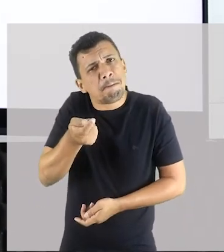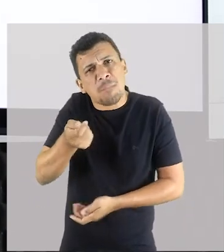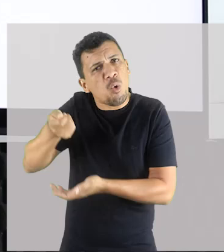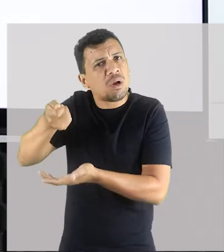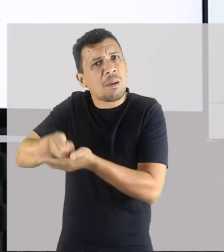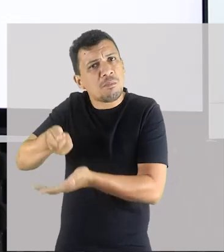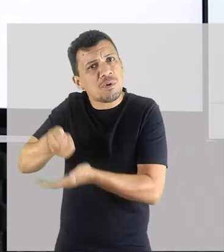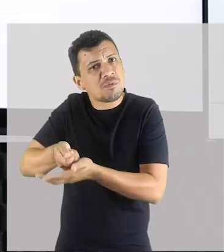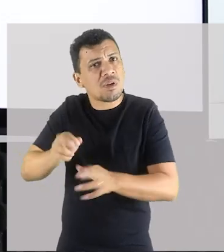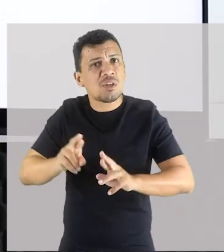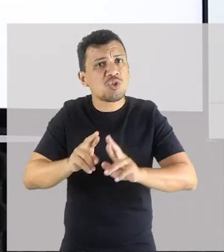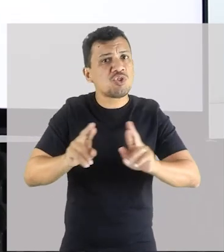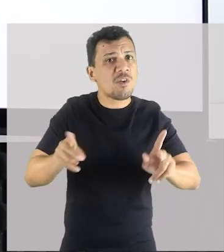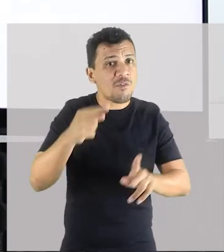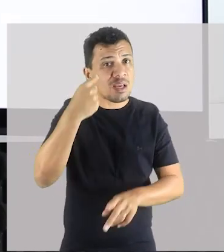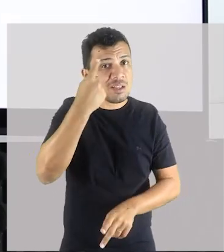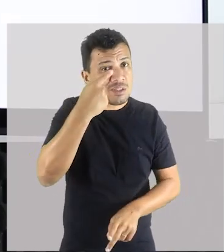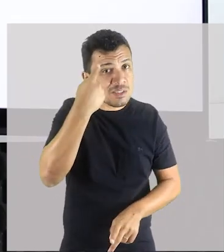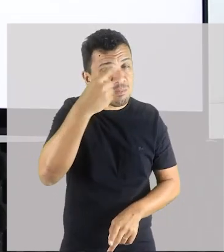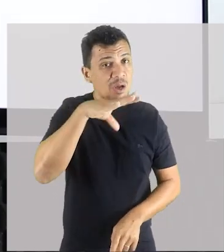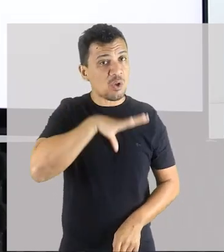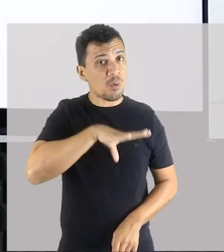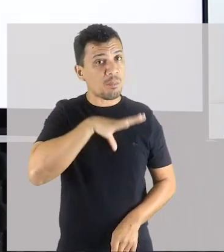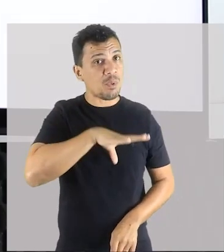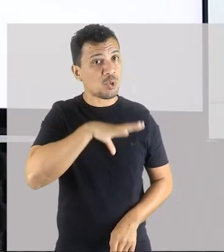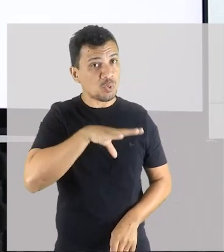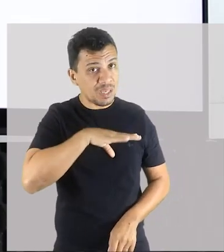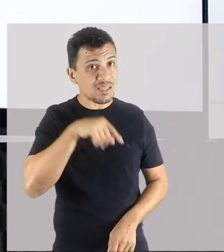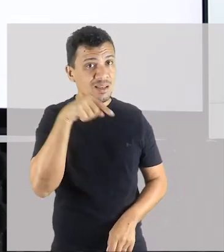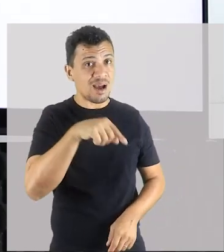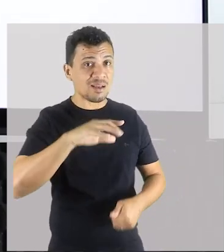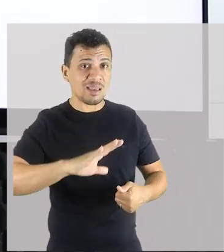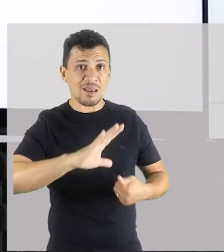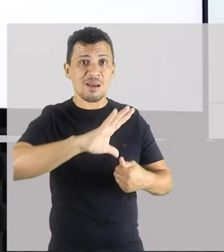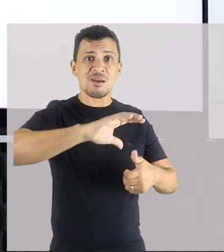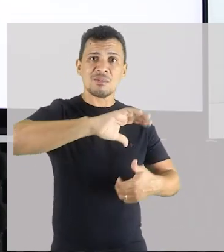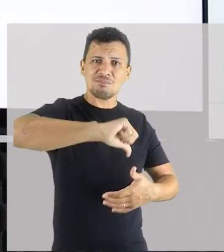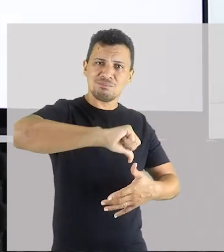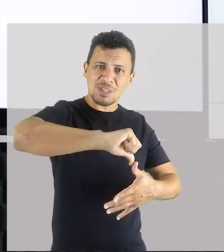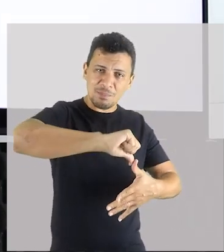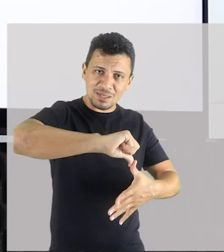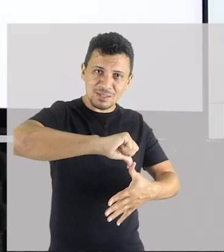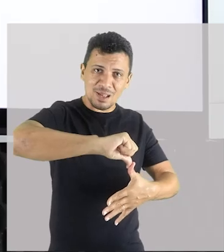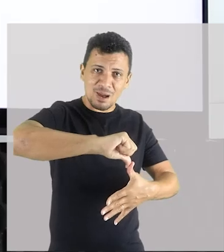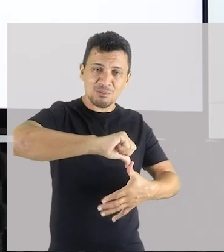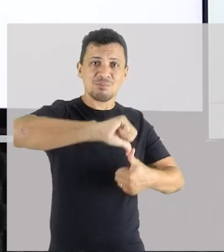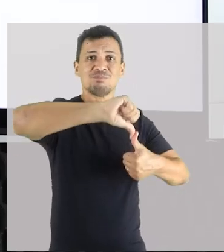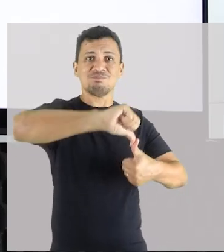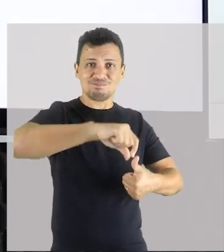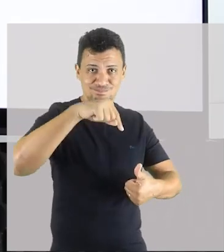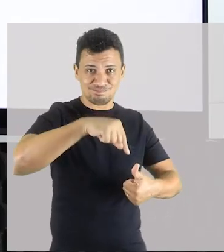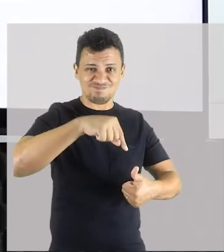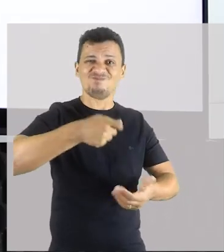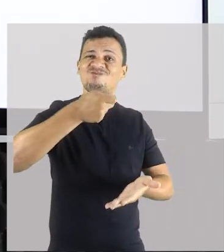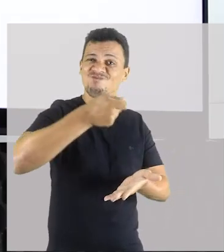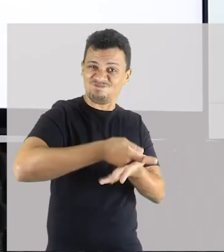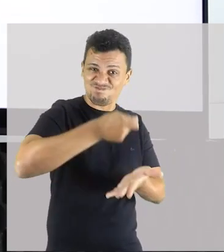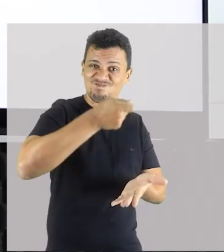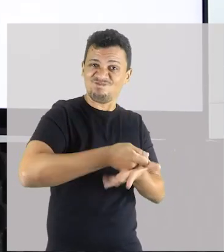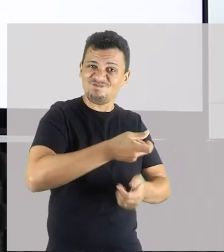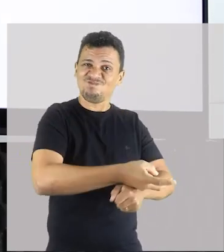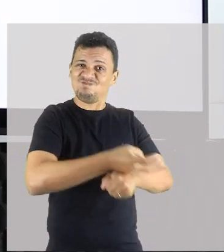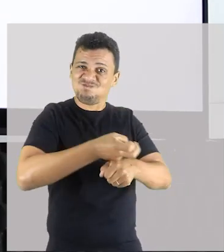exemplo, espanhóis e portugueses aqui na América Central e na América do Sul. Na América do Norte, muitos